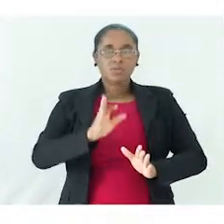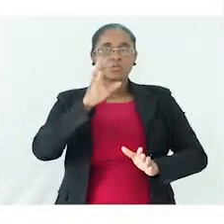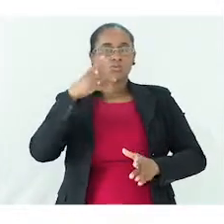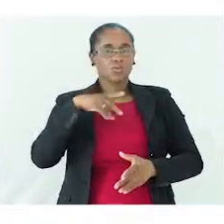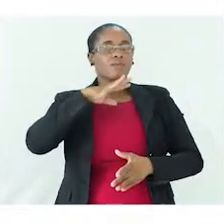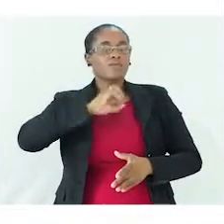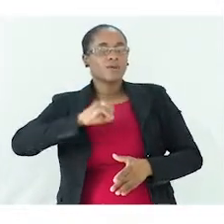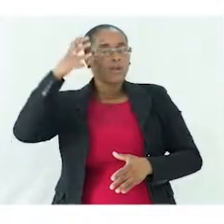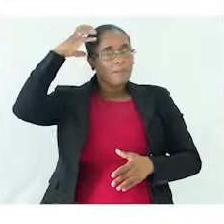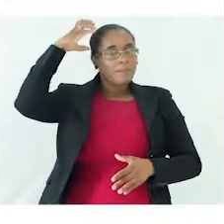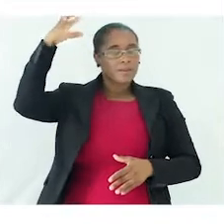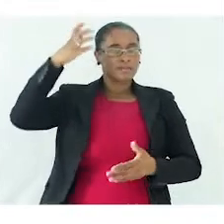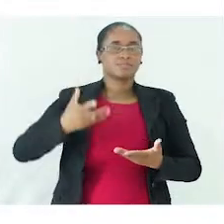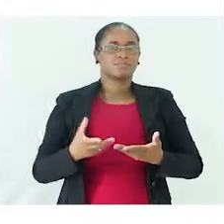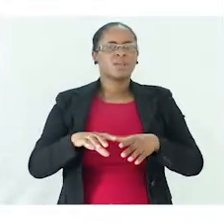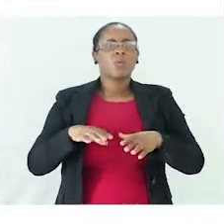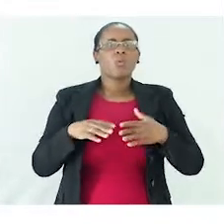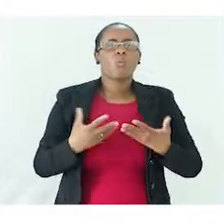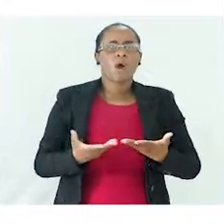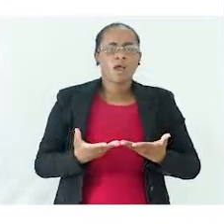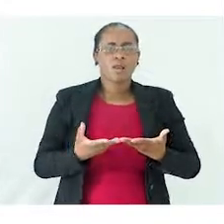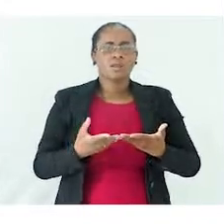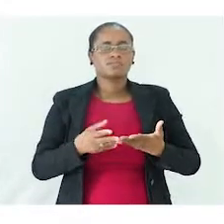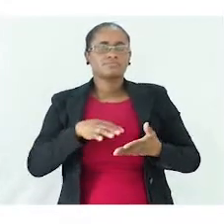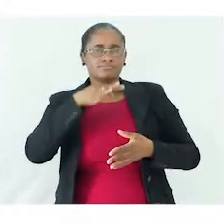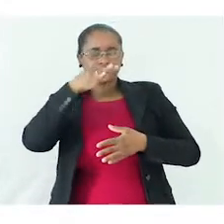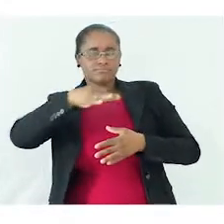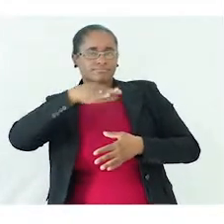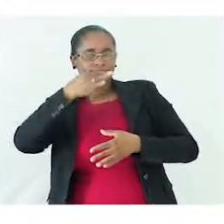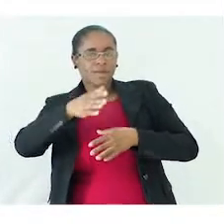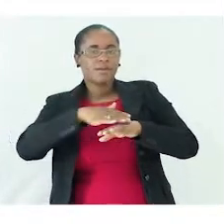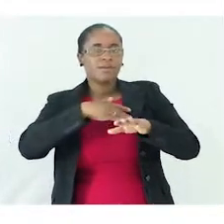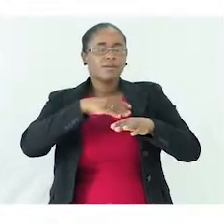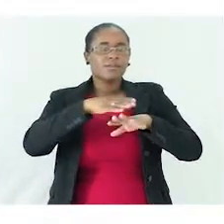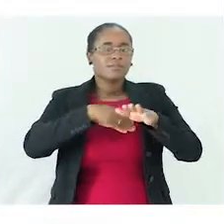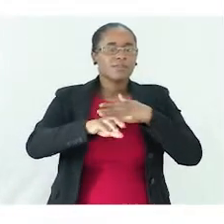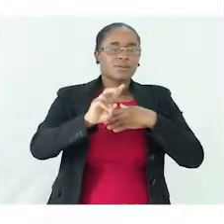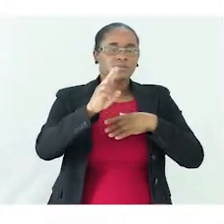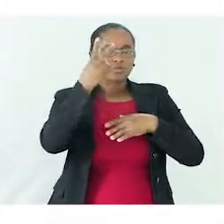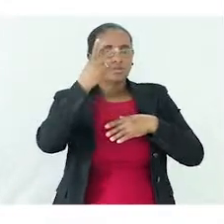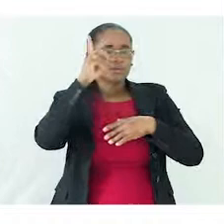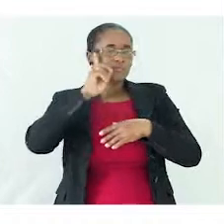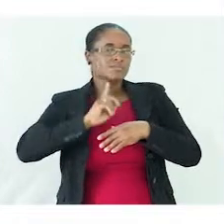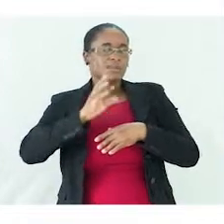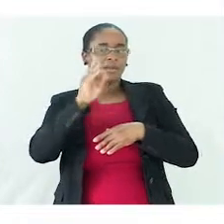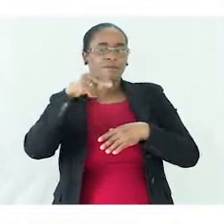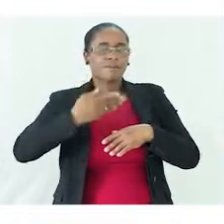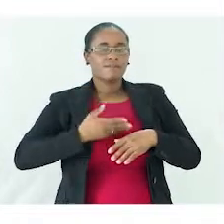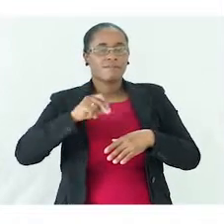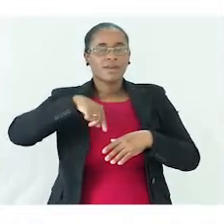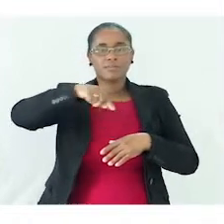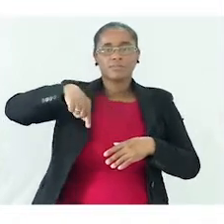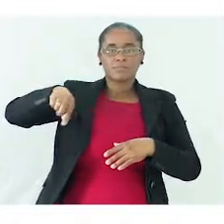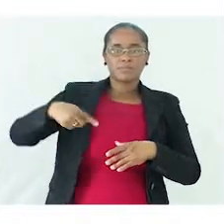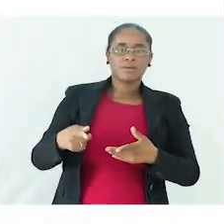príncipe. E qual foi a declaração feita pela segunda fada? Todas fizeram uma